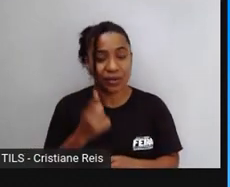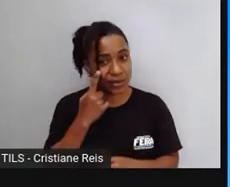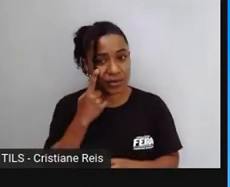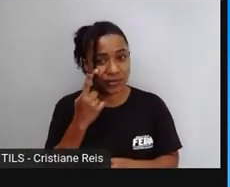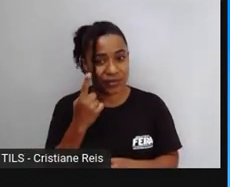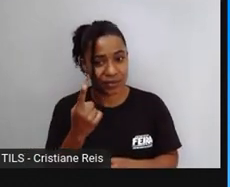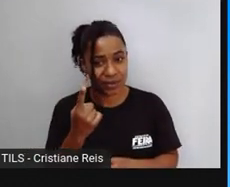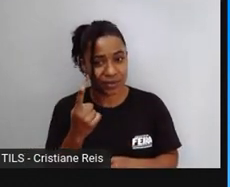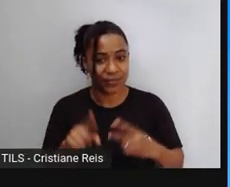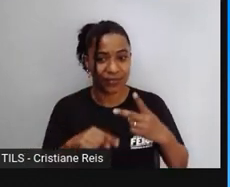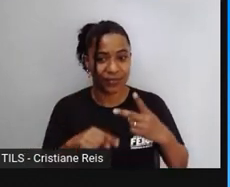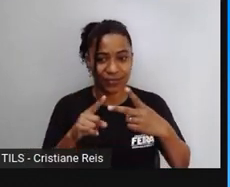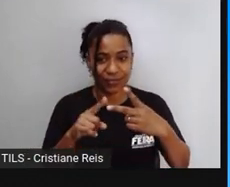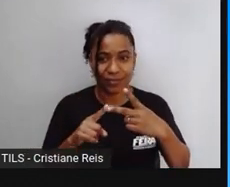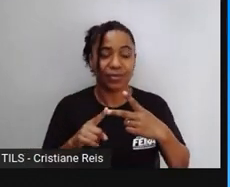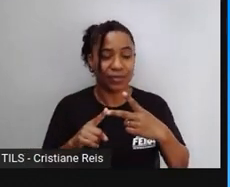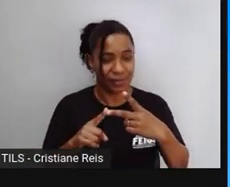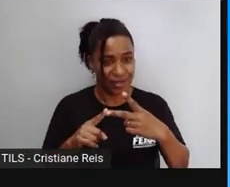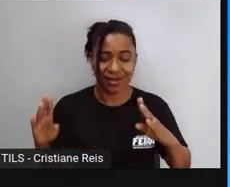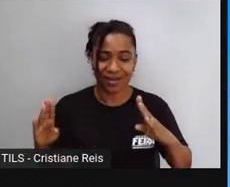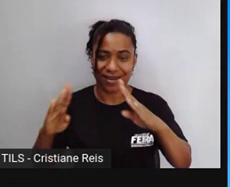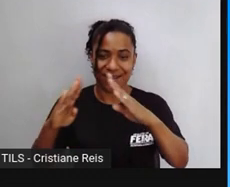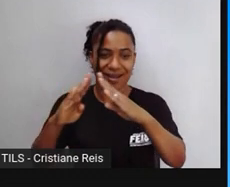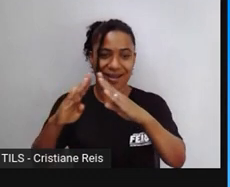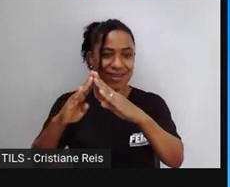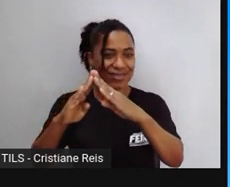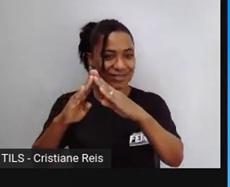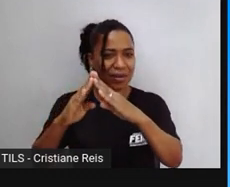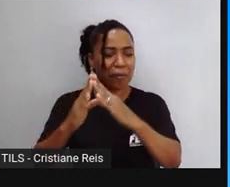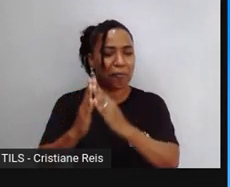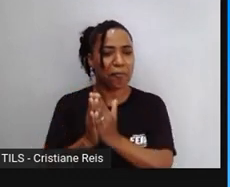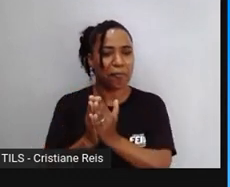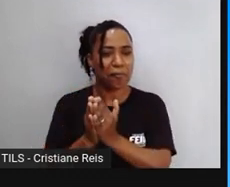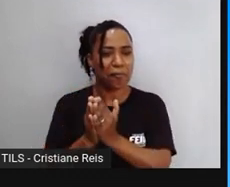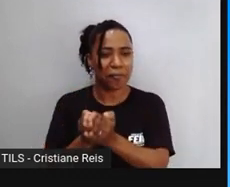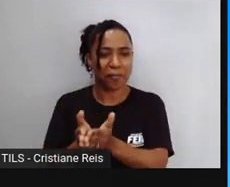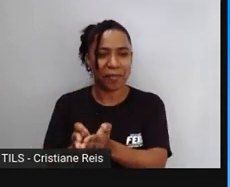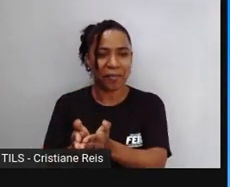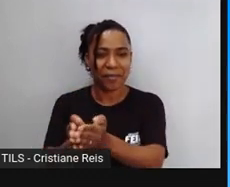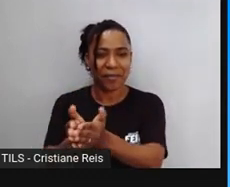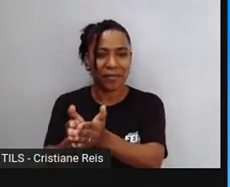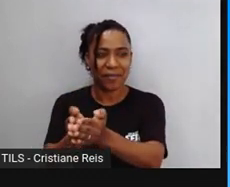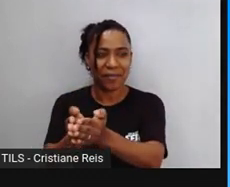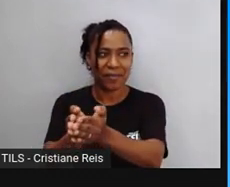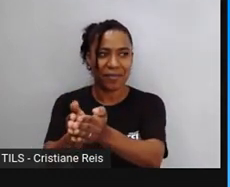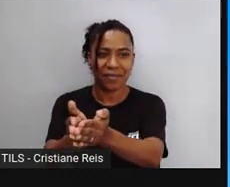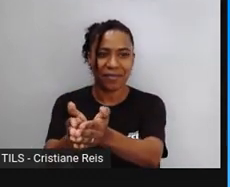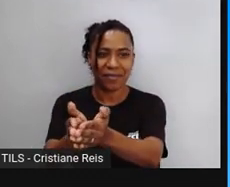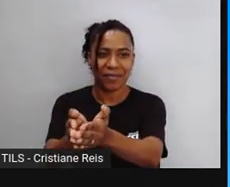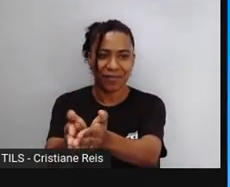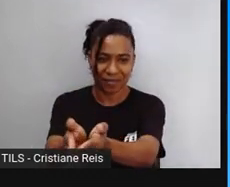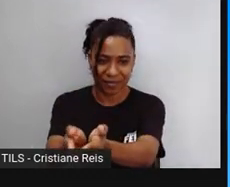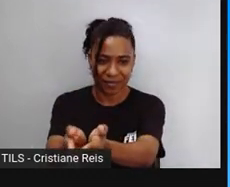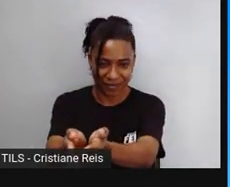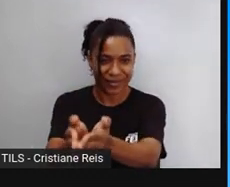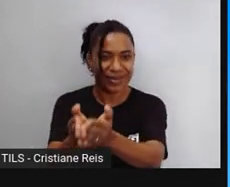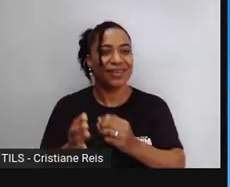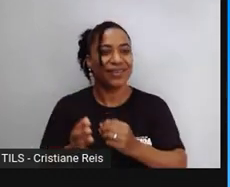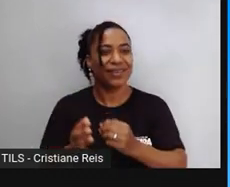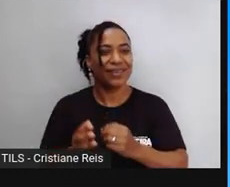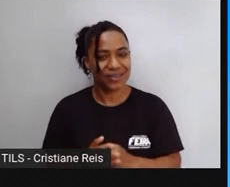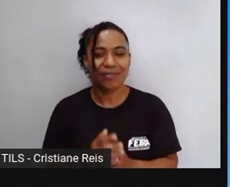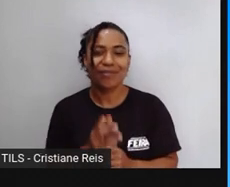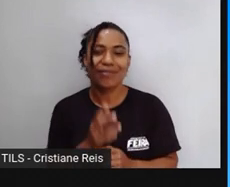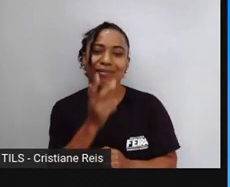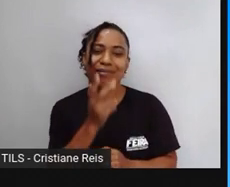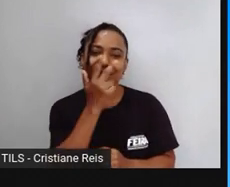uma casa, um barco-casa, né? Por exemplo, na nossa língua, um barco-casa. E é um tipo de